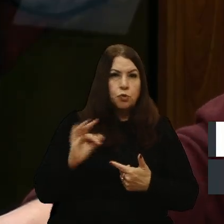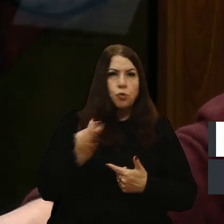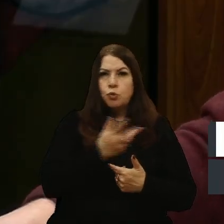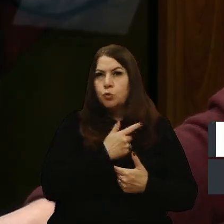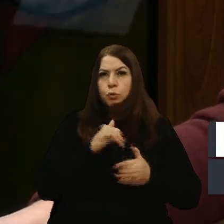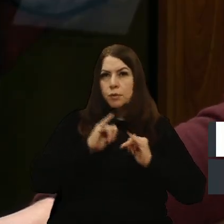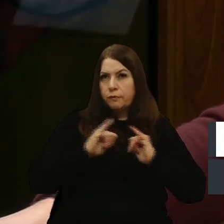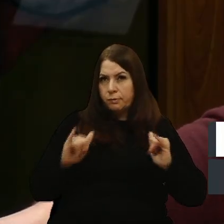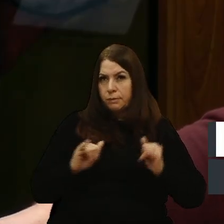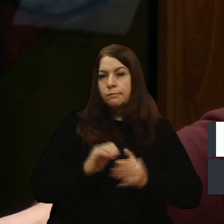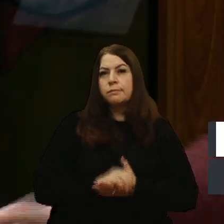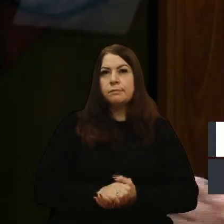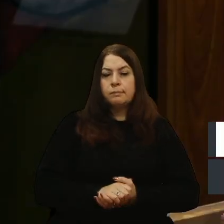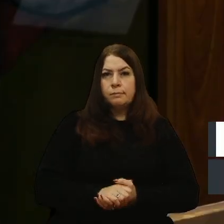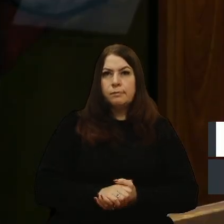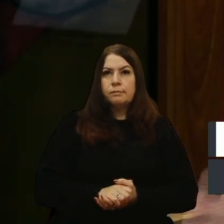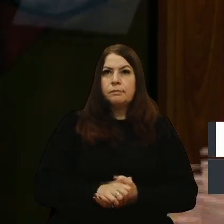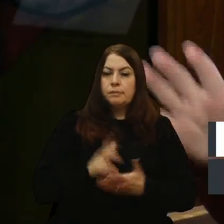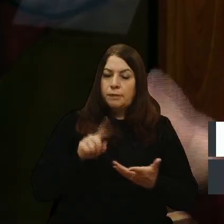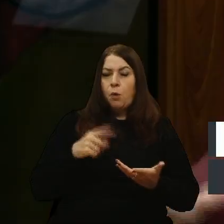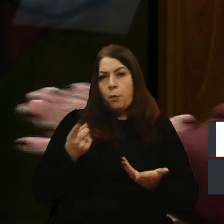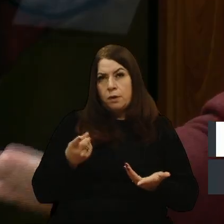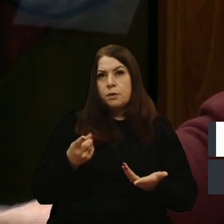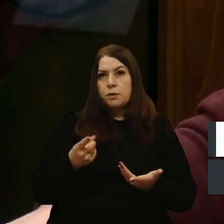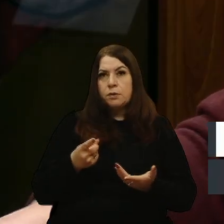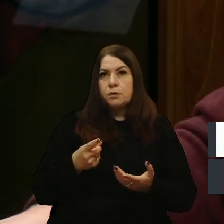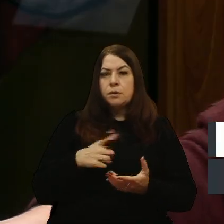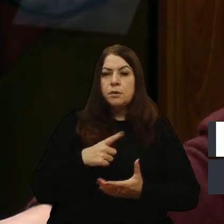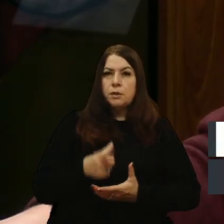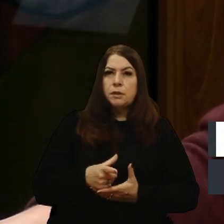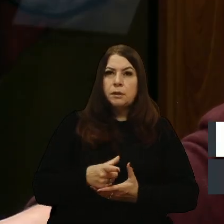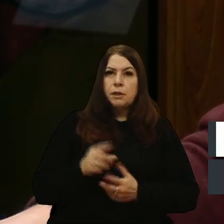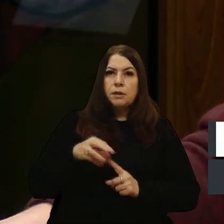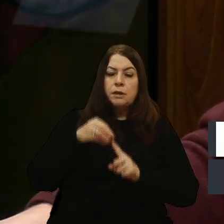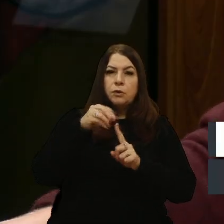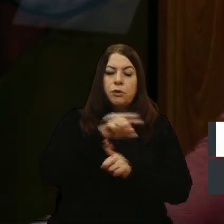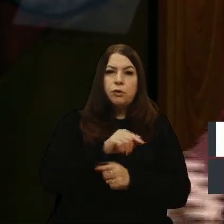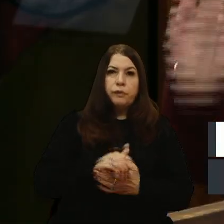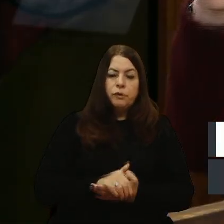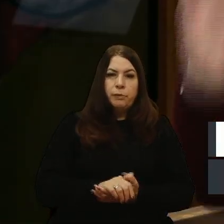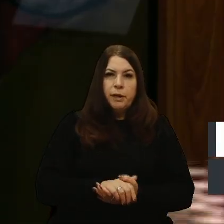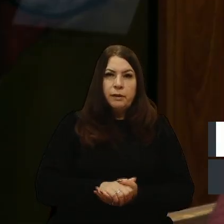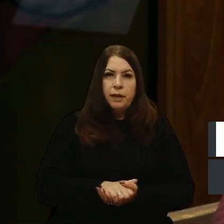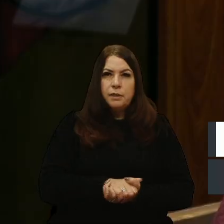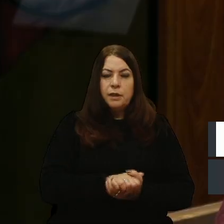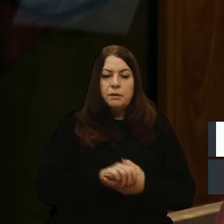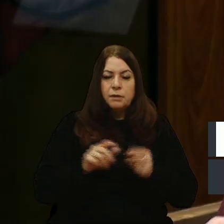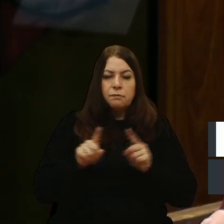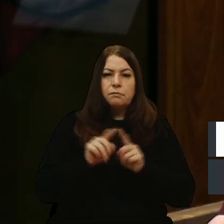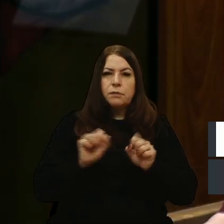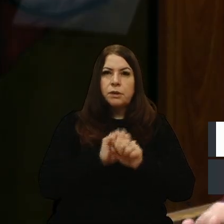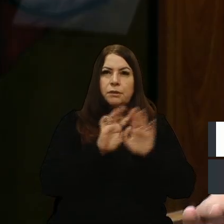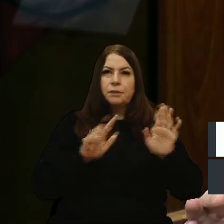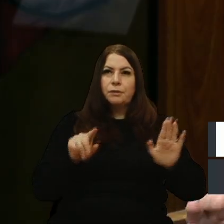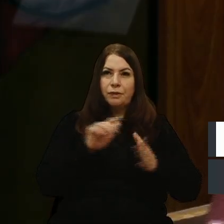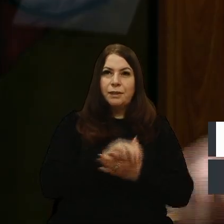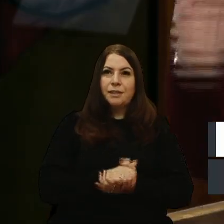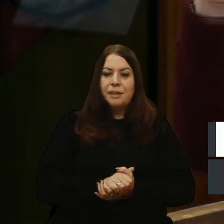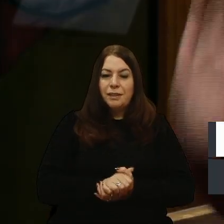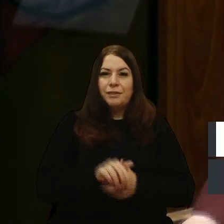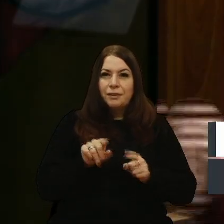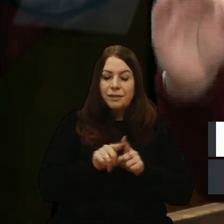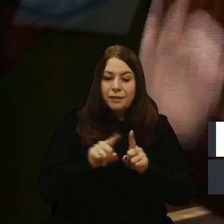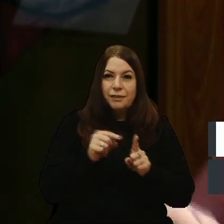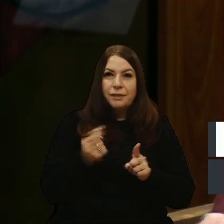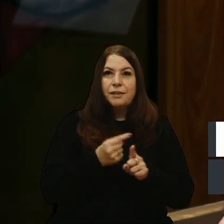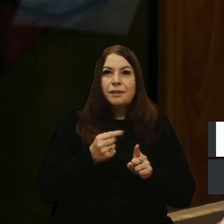todas as informações. Então, é isso que a gente está destacando aqui, porque a transparência é necessária, nós